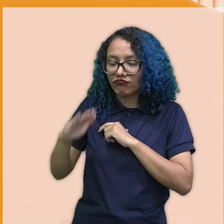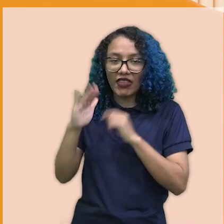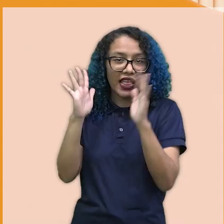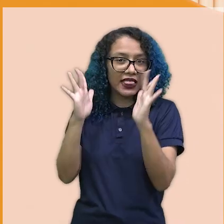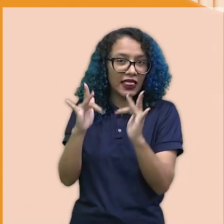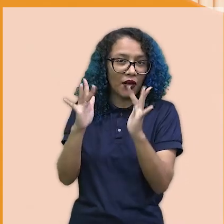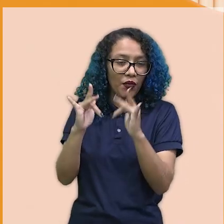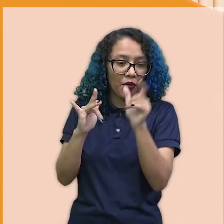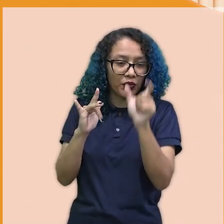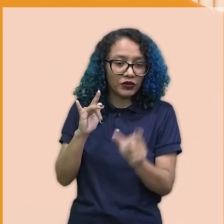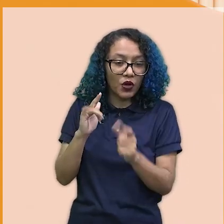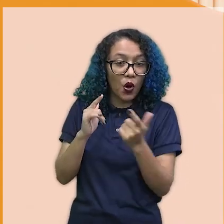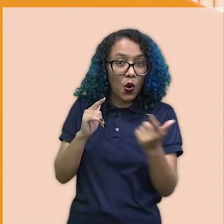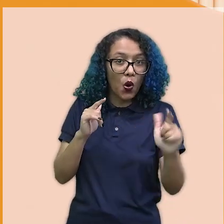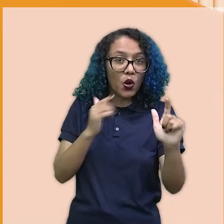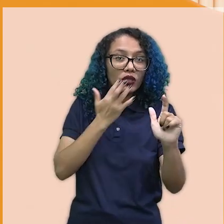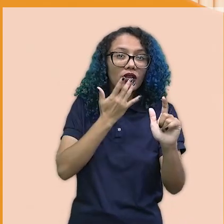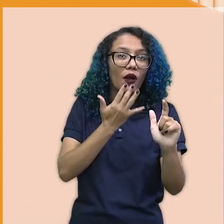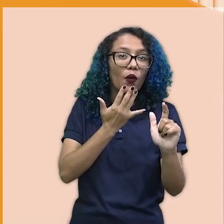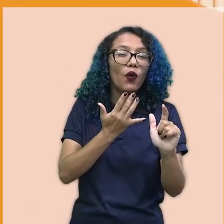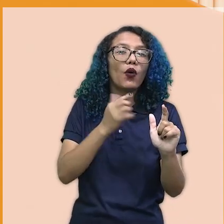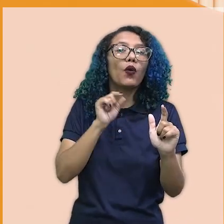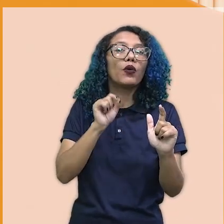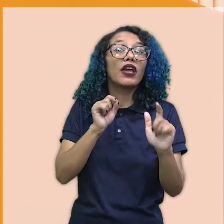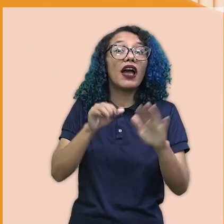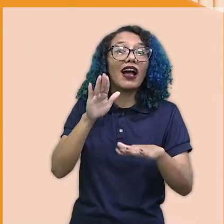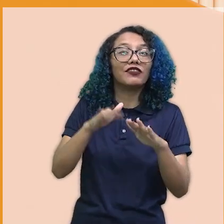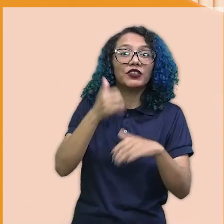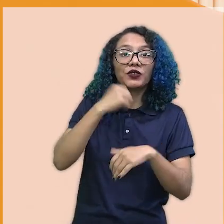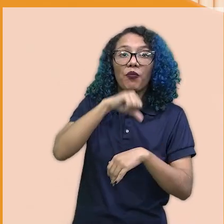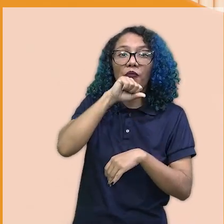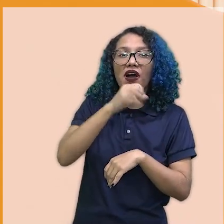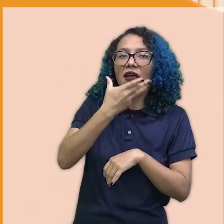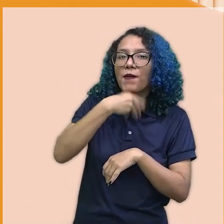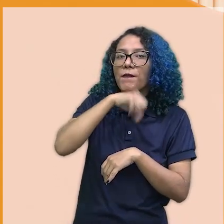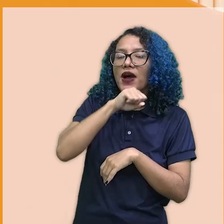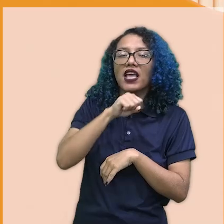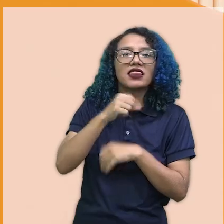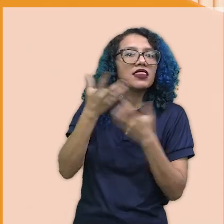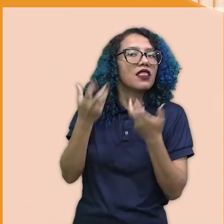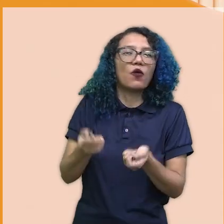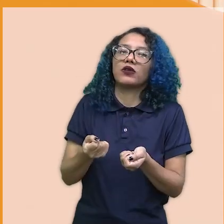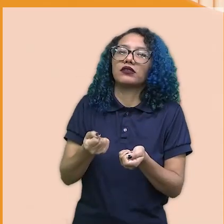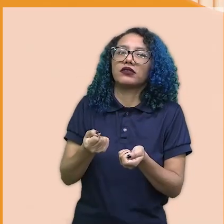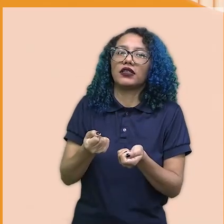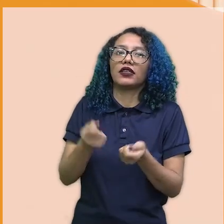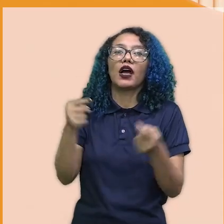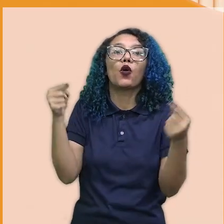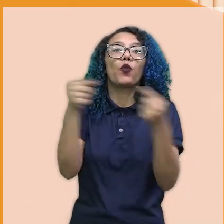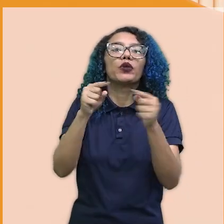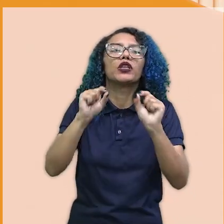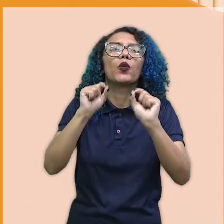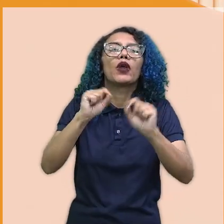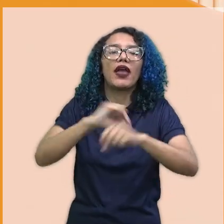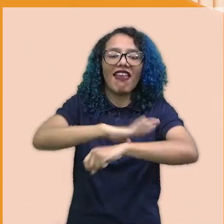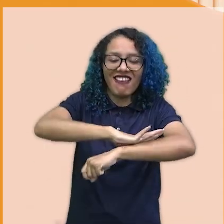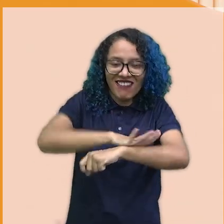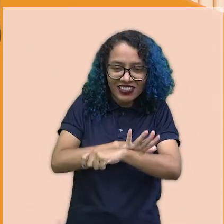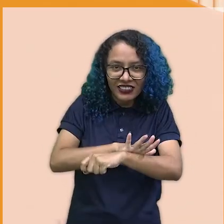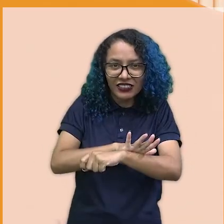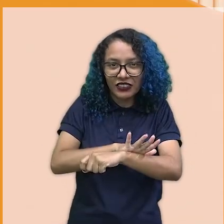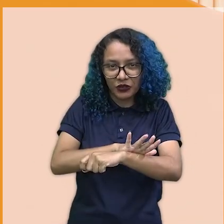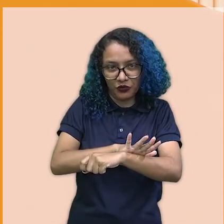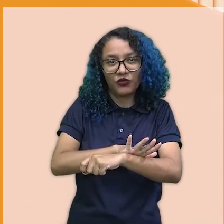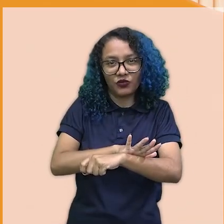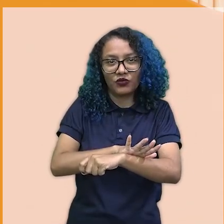e namora com uma pessoa de outra cor, aí muitas vezes os pais não aceitam. Isso é racismo. Ele não está dizendo eu